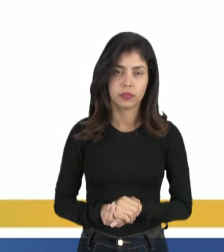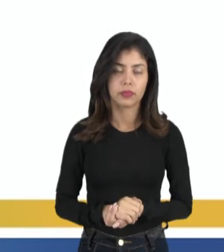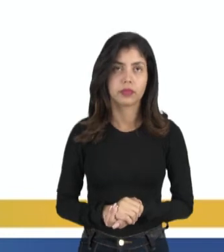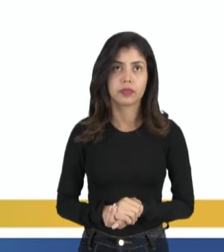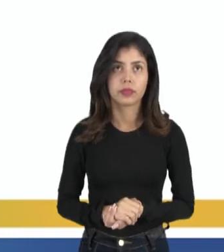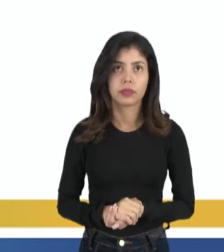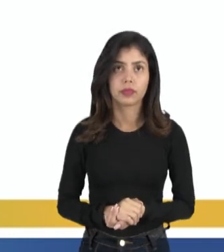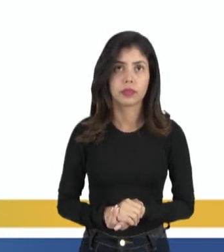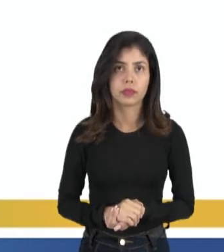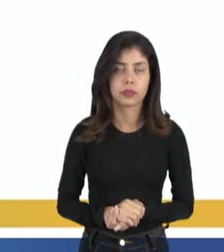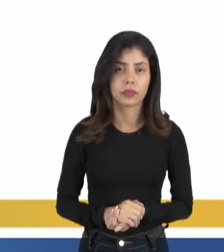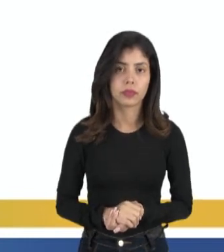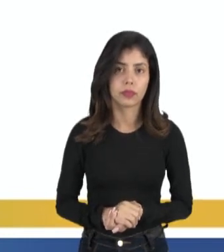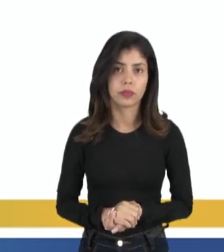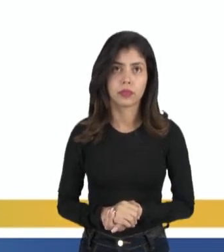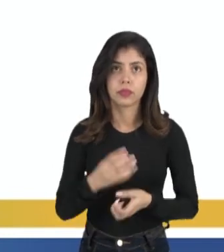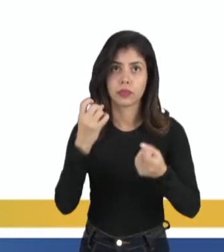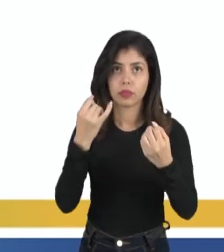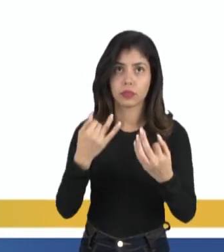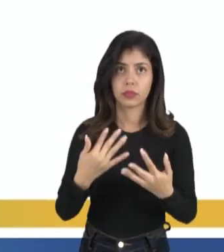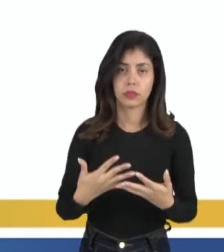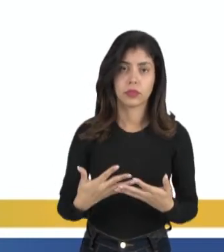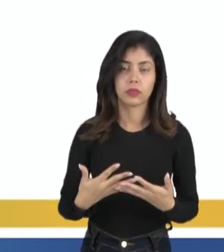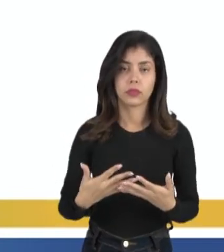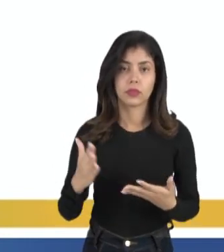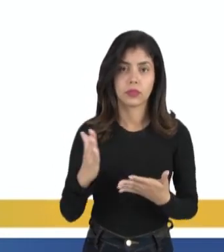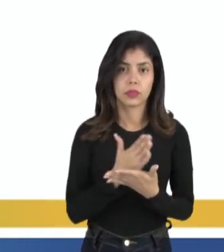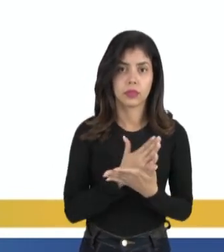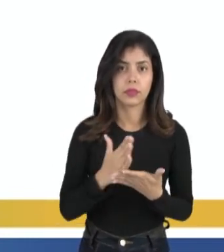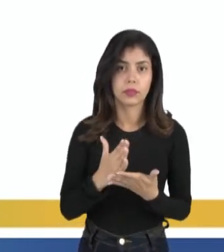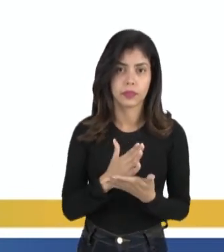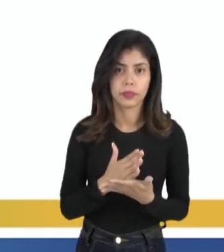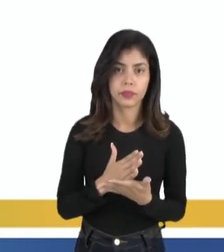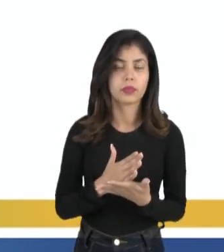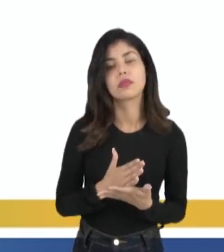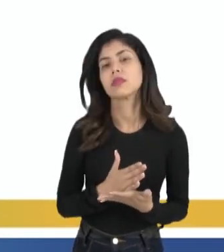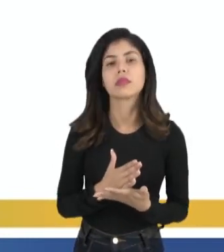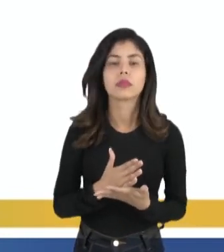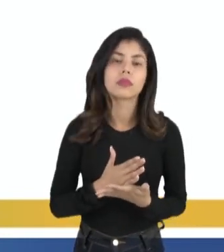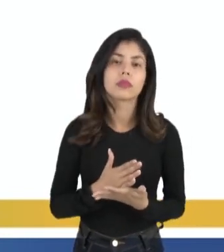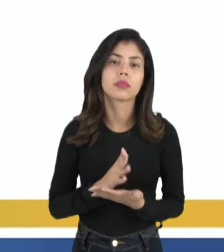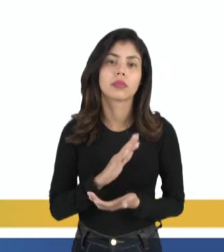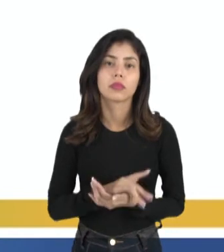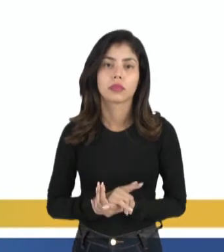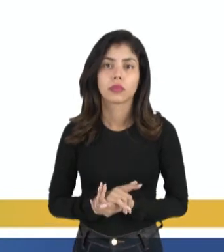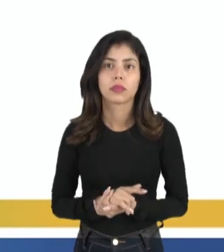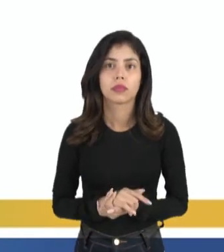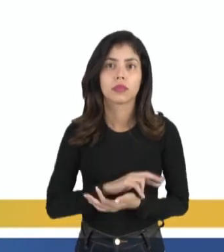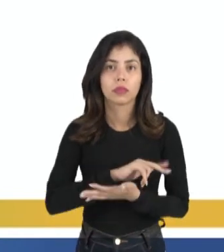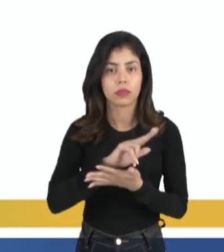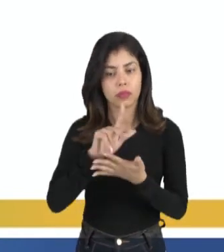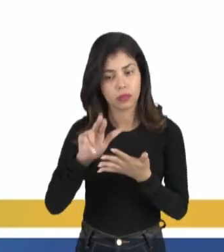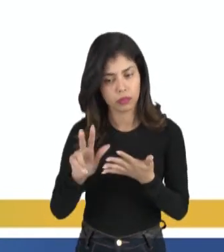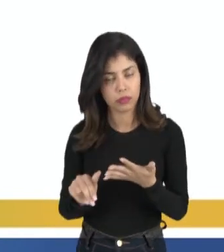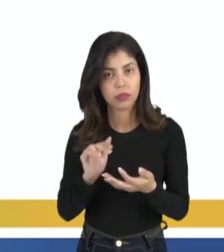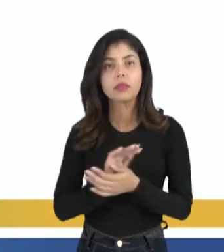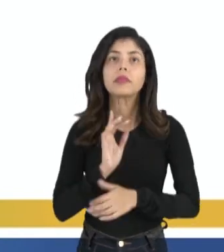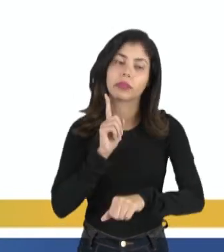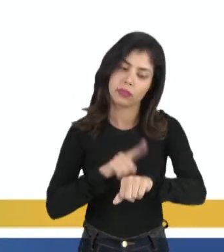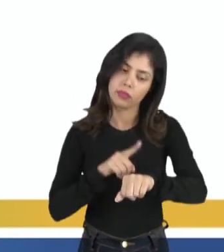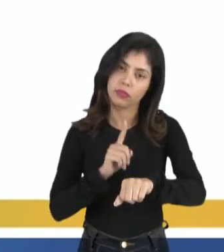né então ele coloca aí algo uma vários